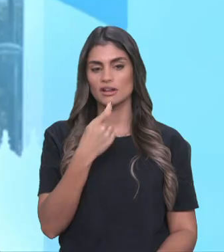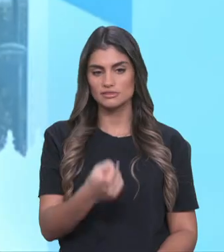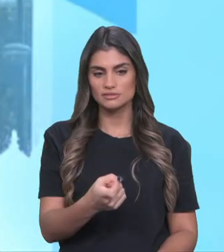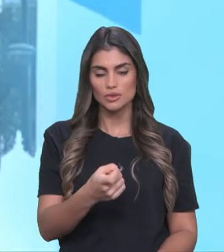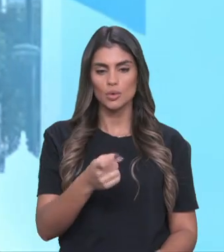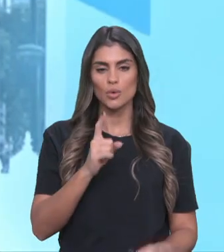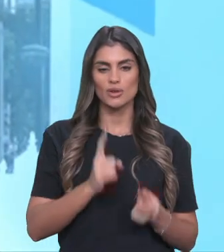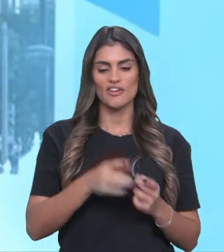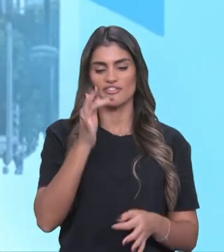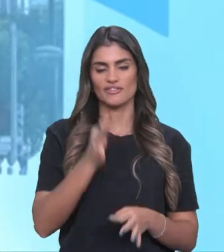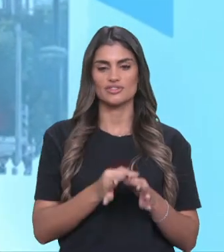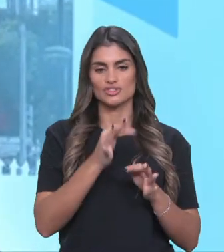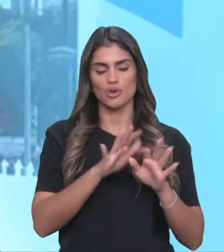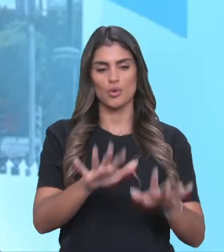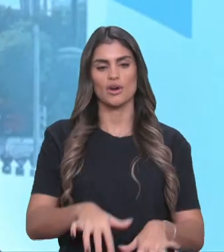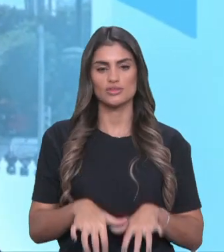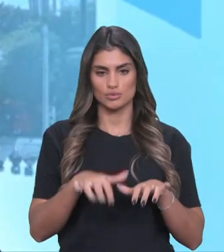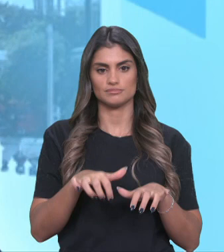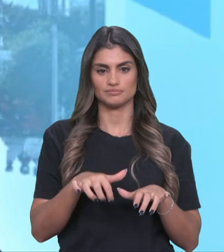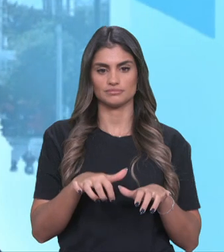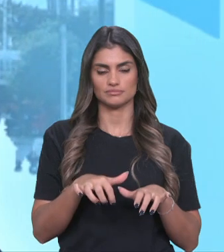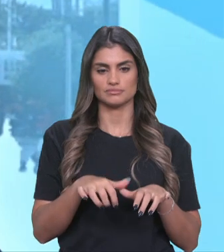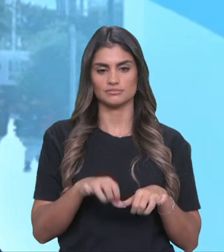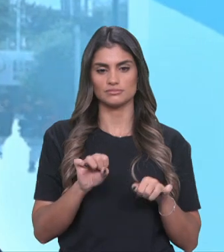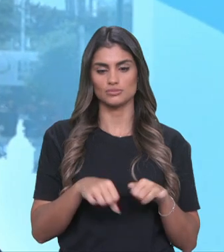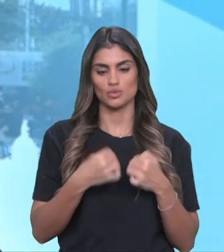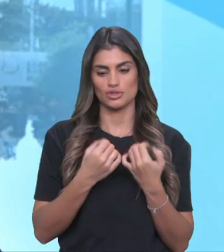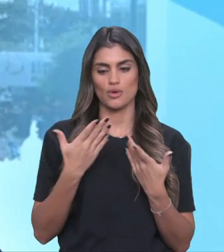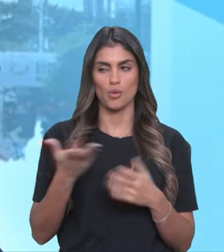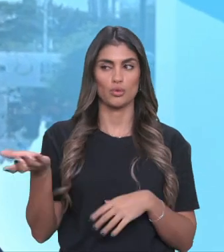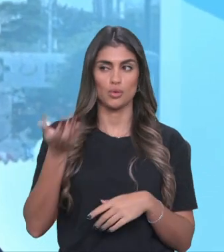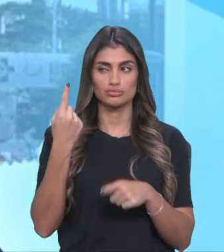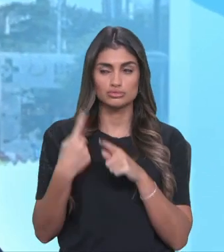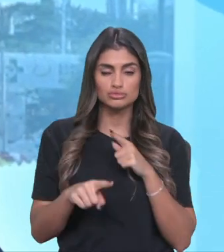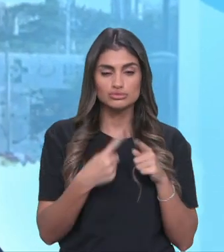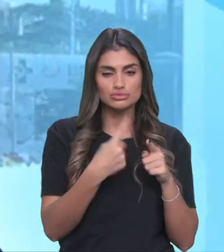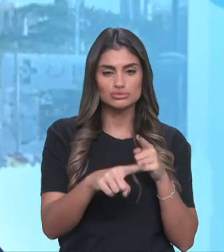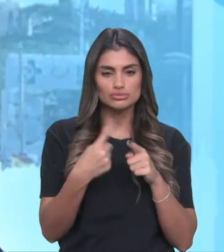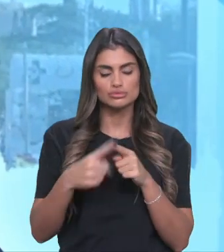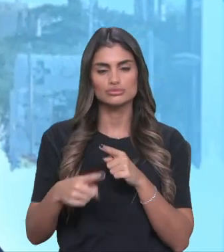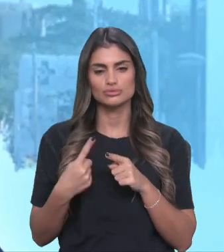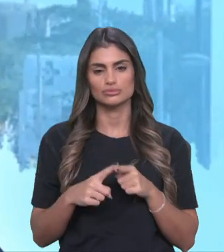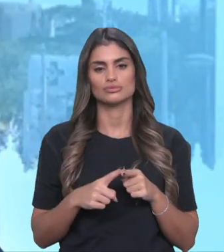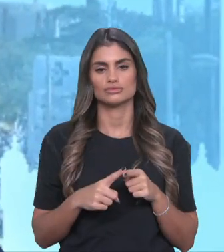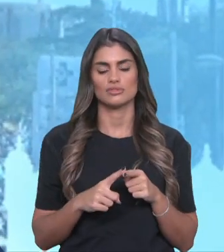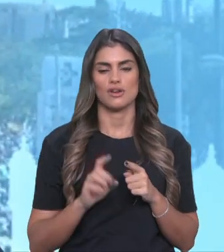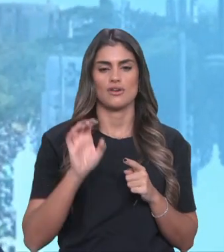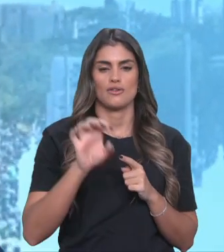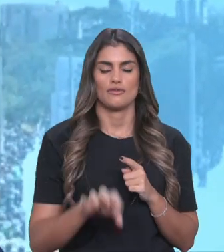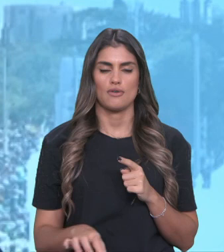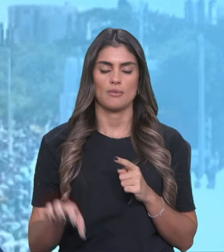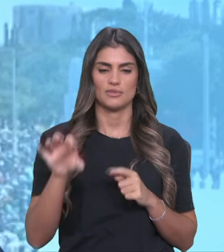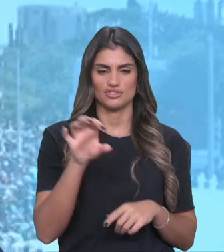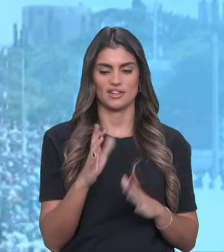que significa celebrar um Congresso Eucarístico nas sociedades modernas, multiculturais, nas quais o Evangelho e as formas de